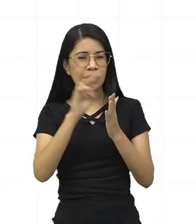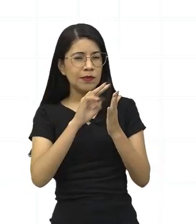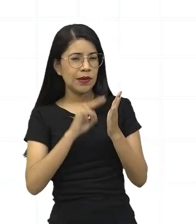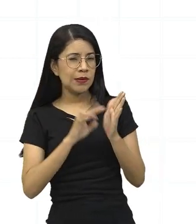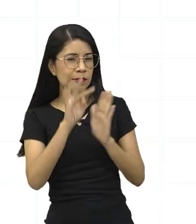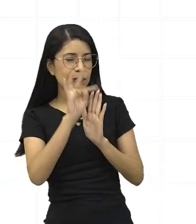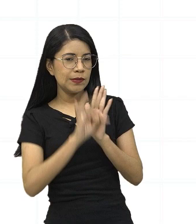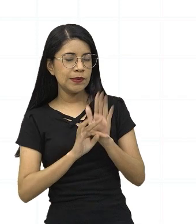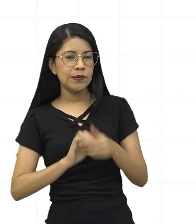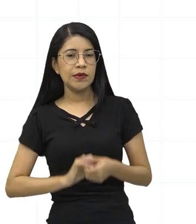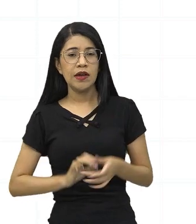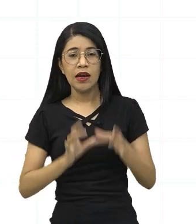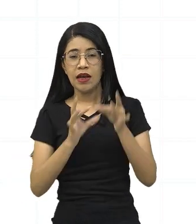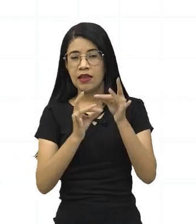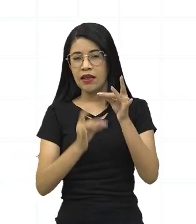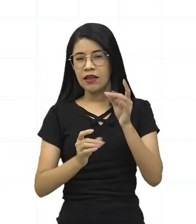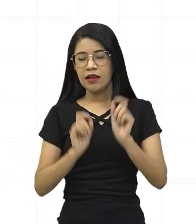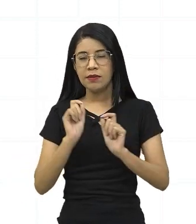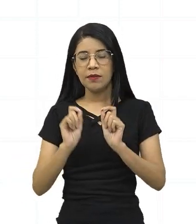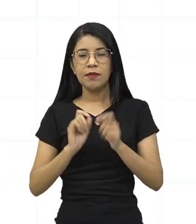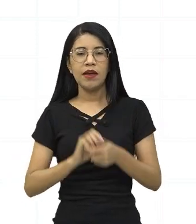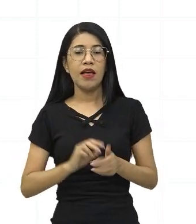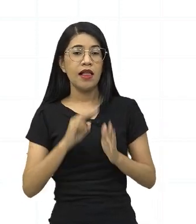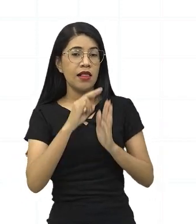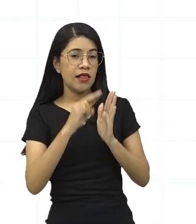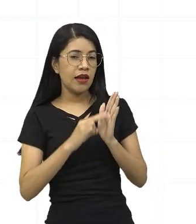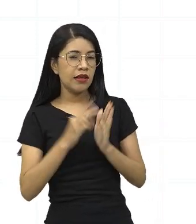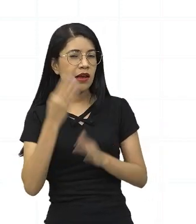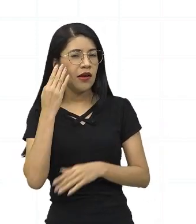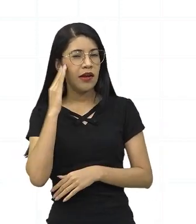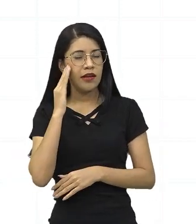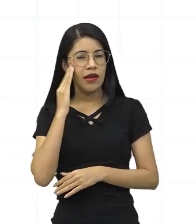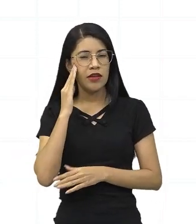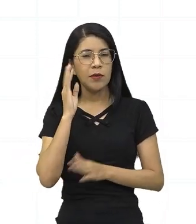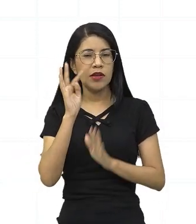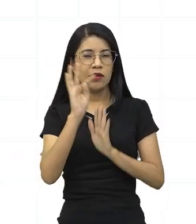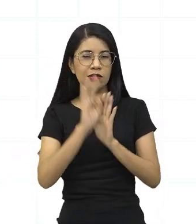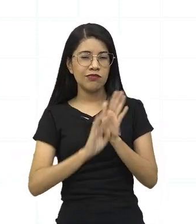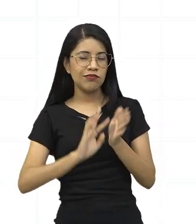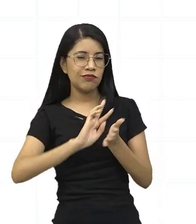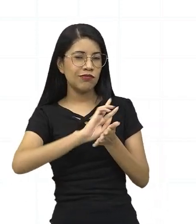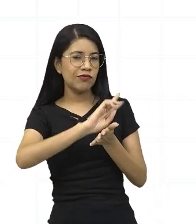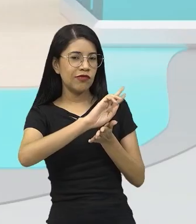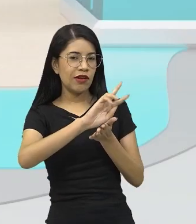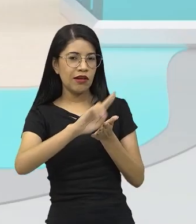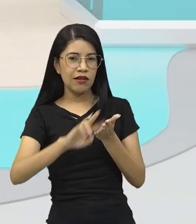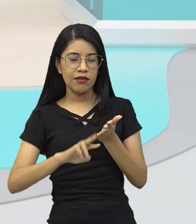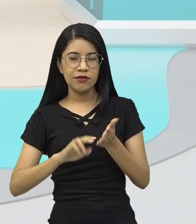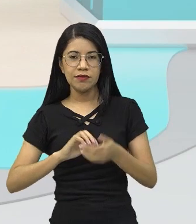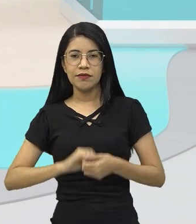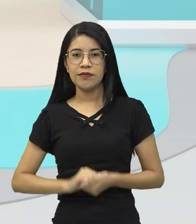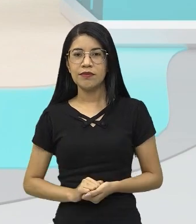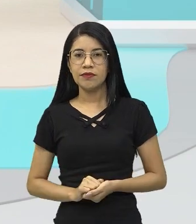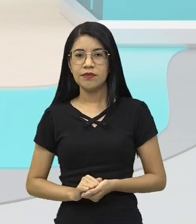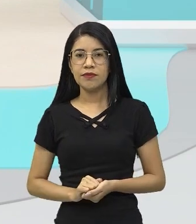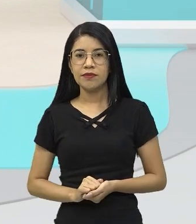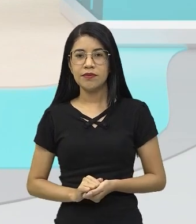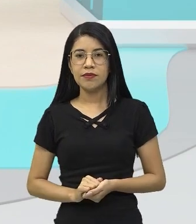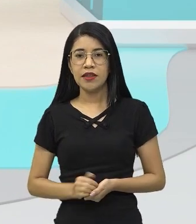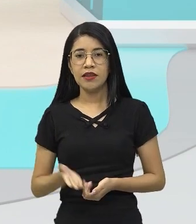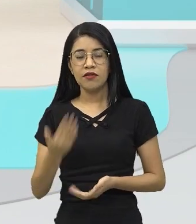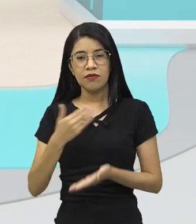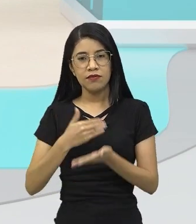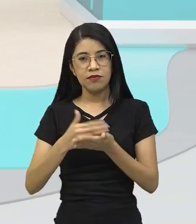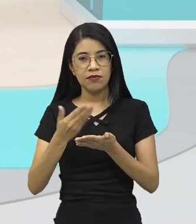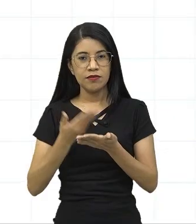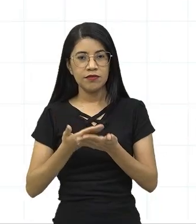leitura, detalhamento, leitura e interpretação de textos diversos. Então, vamos